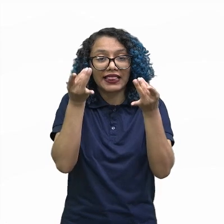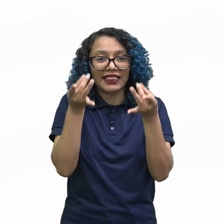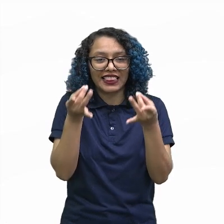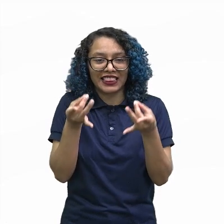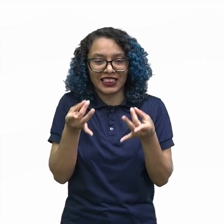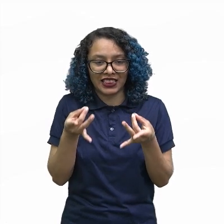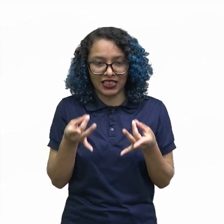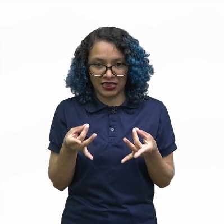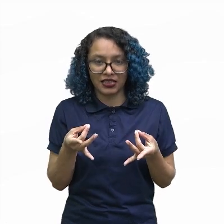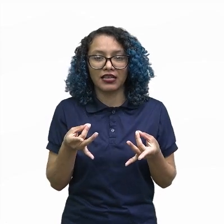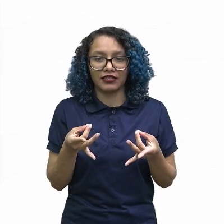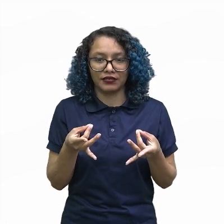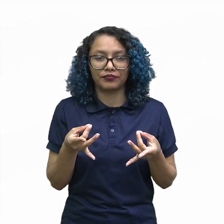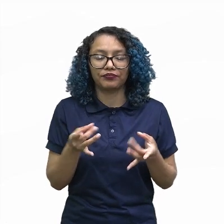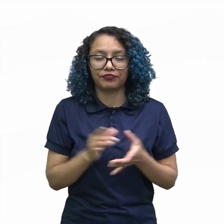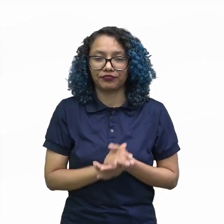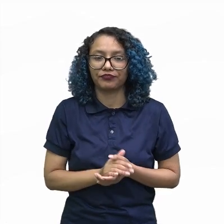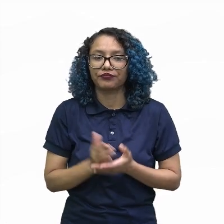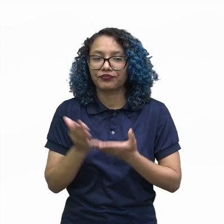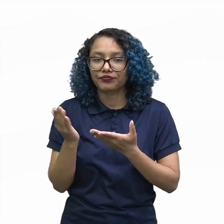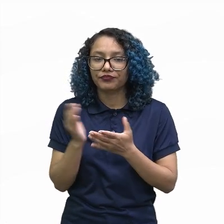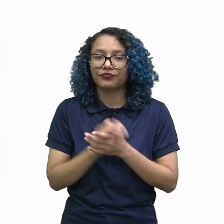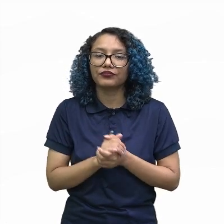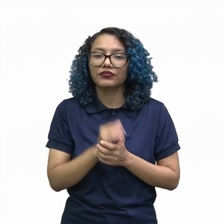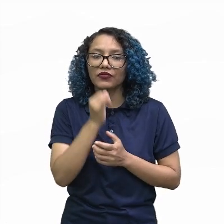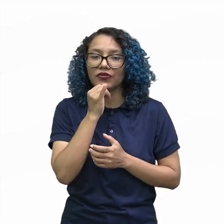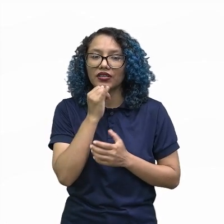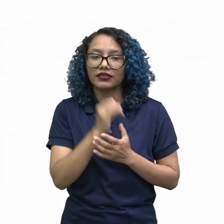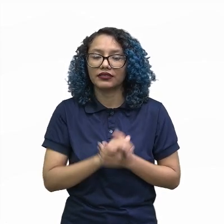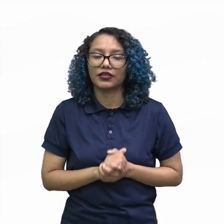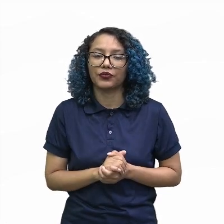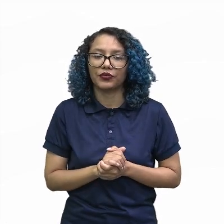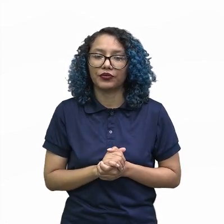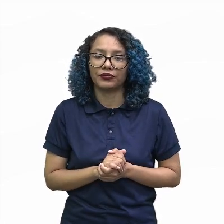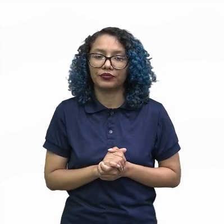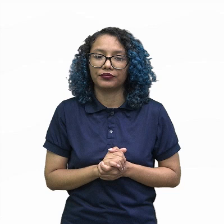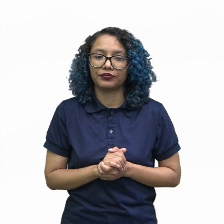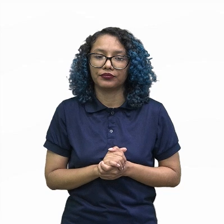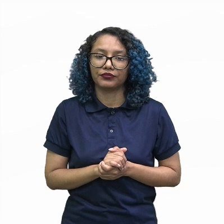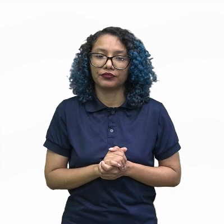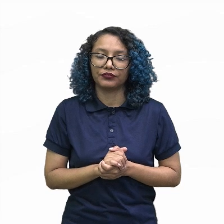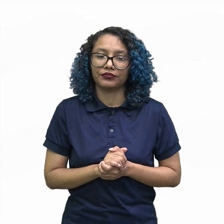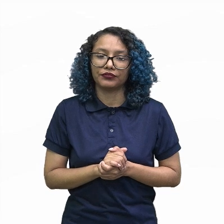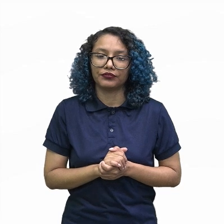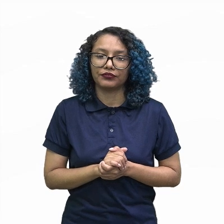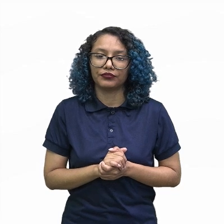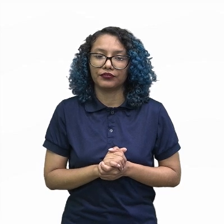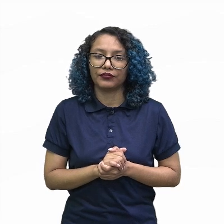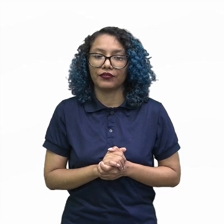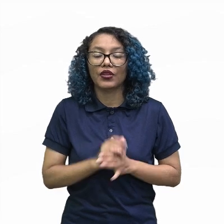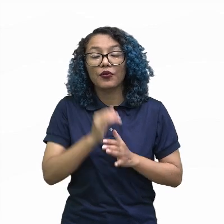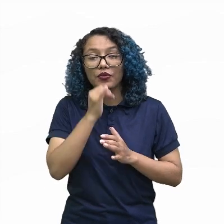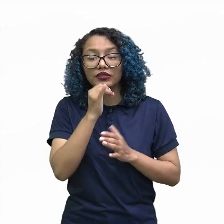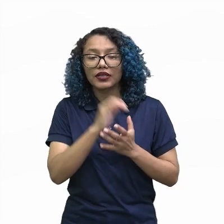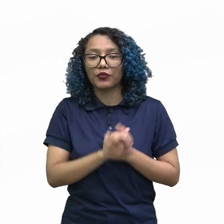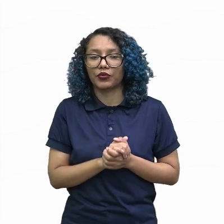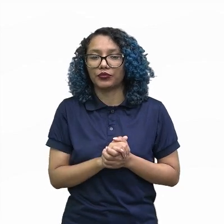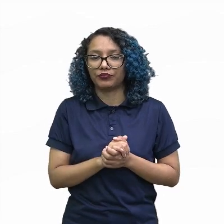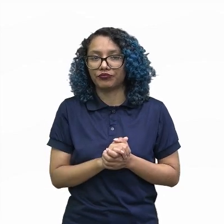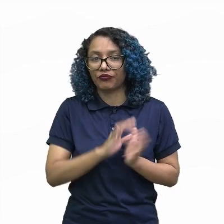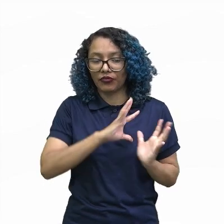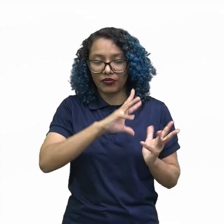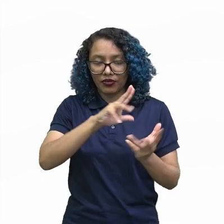argumento de sustentação. Um exemplo, uma ideia aí que já está na nossa cartela. Exatamente a ideia de que a Terra